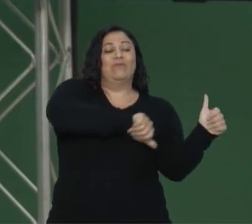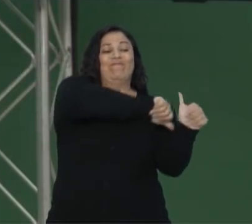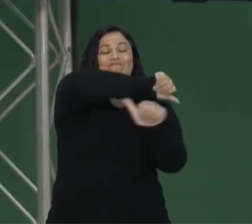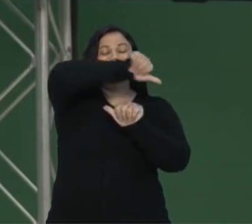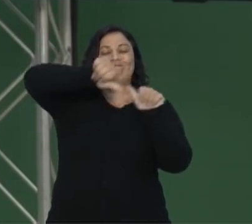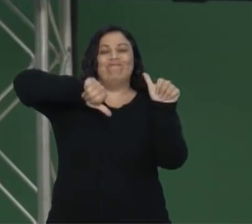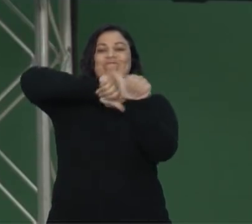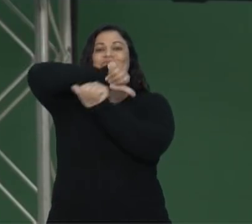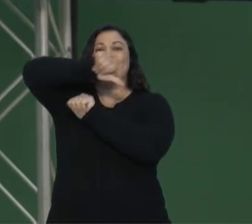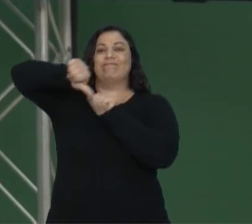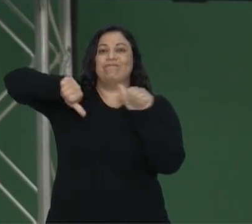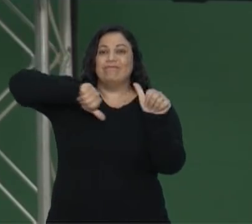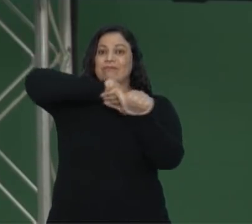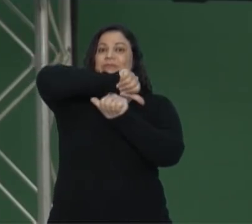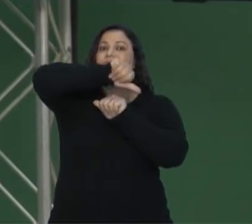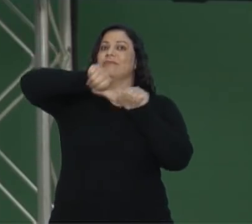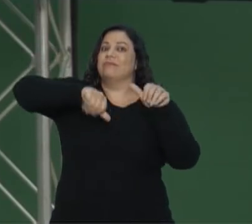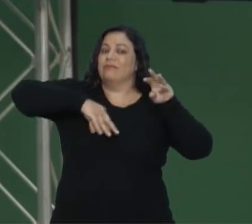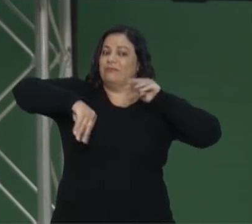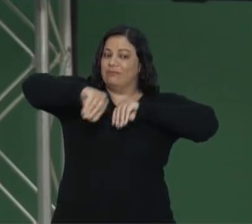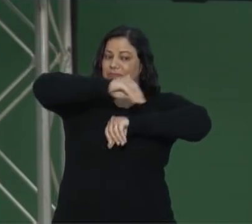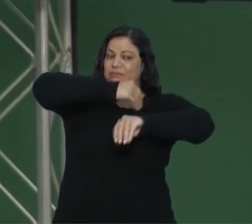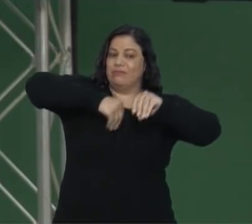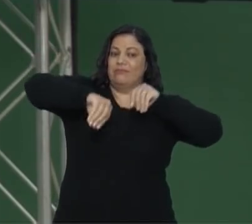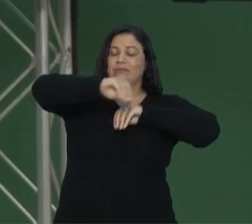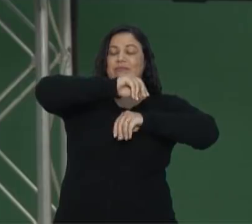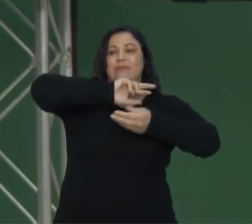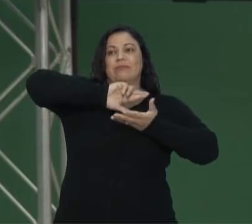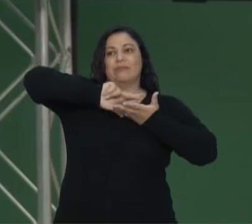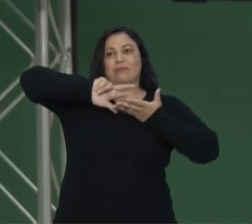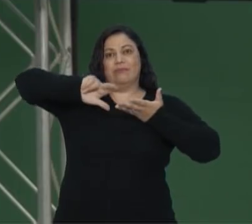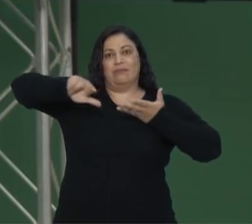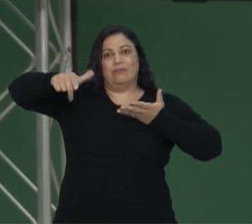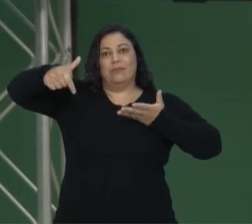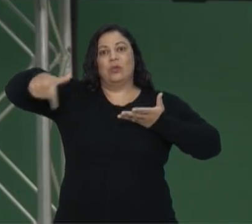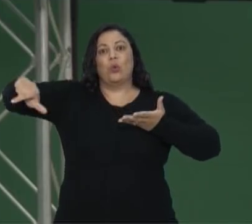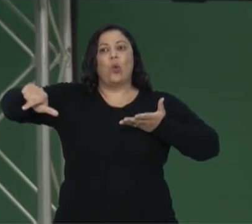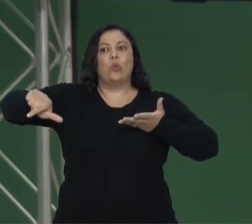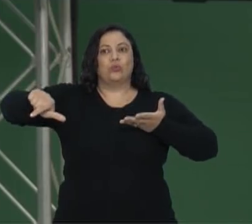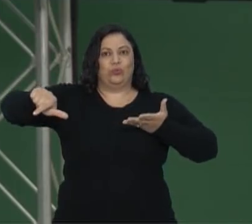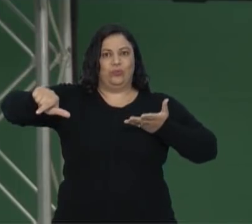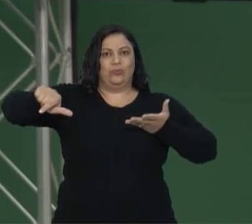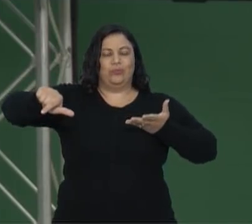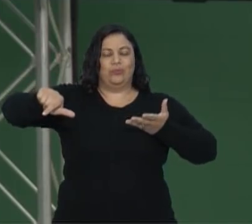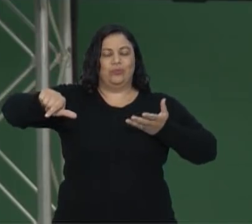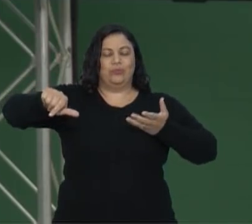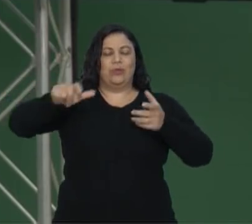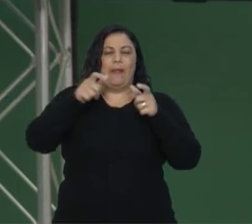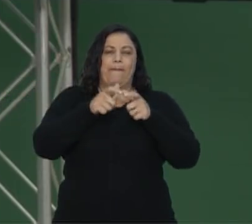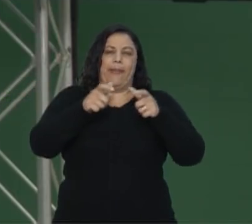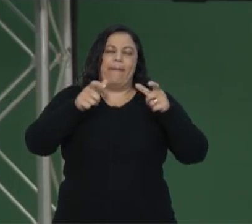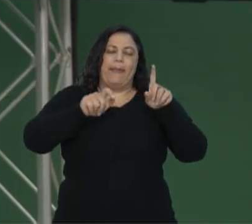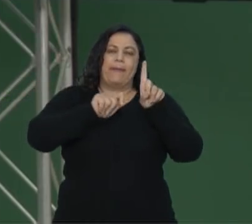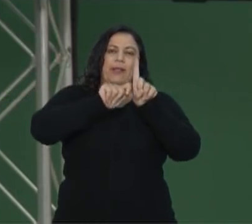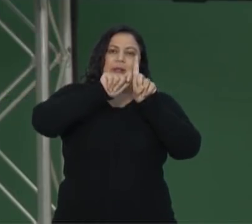quando eu pego a areia, outros elementos, aumento a temperatura, vai ter toda